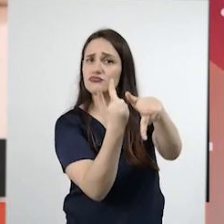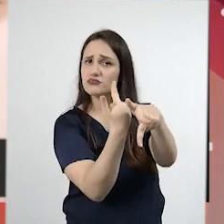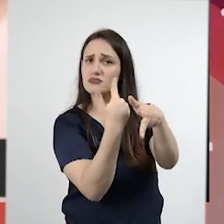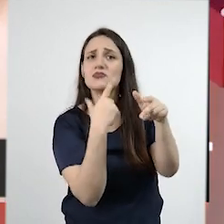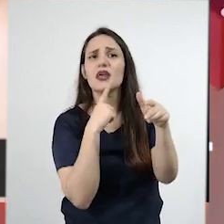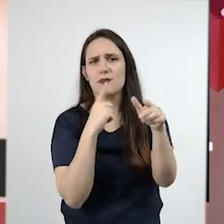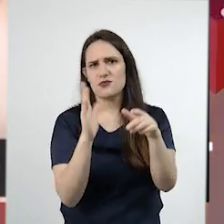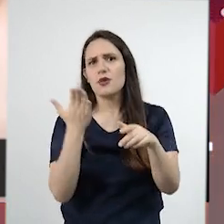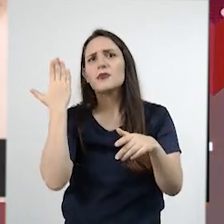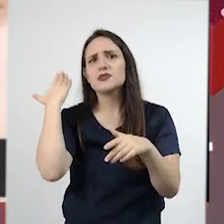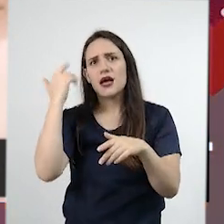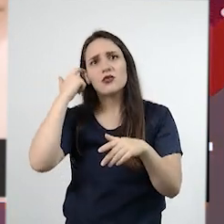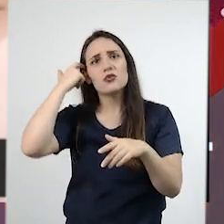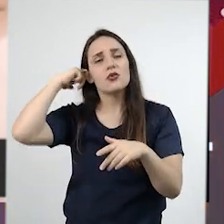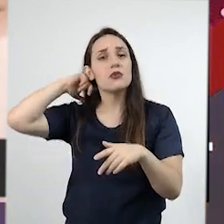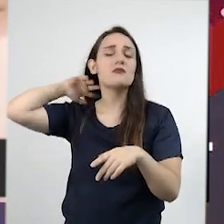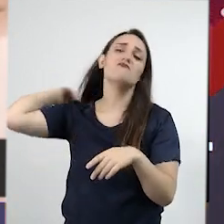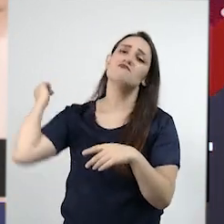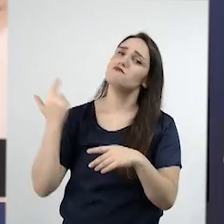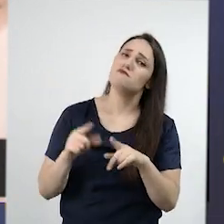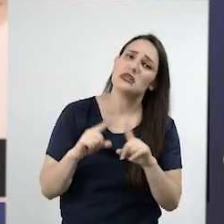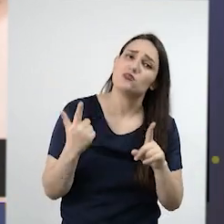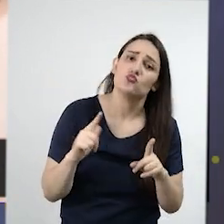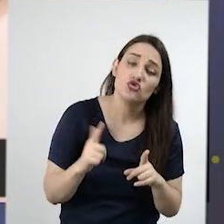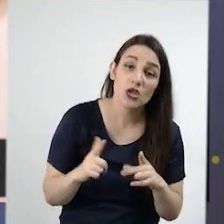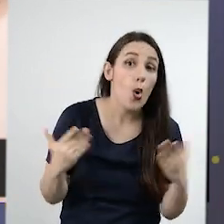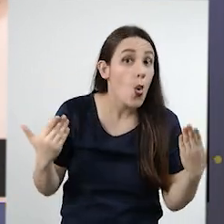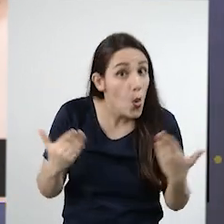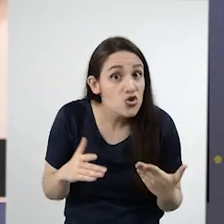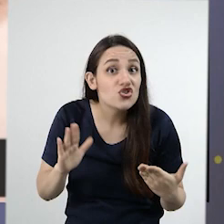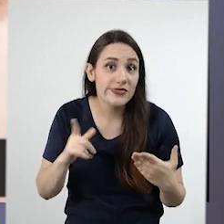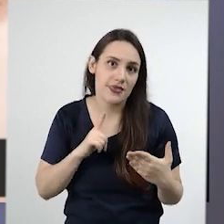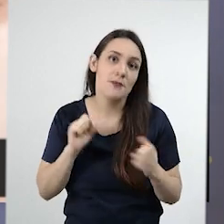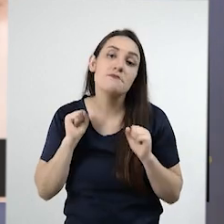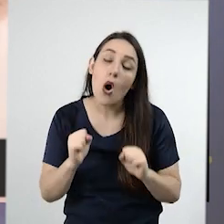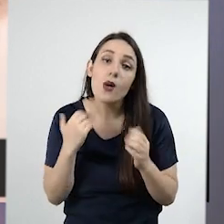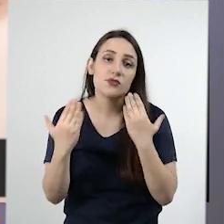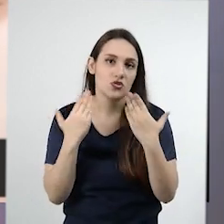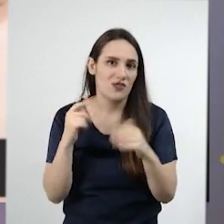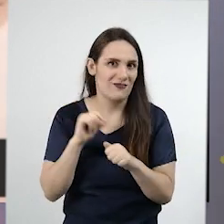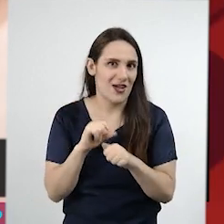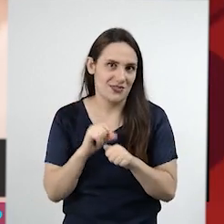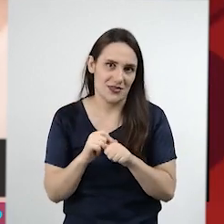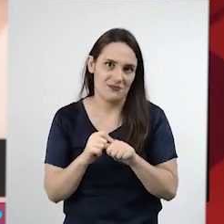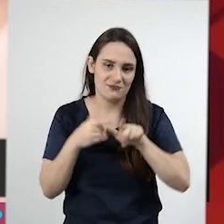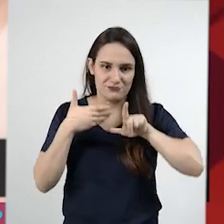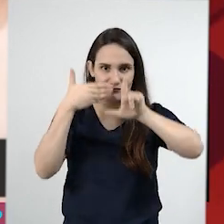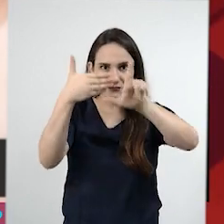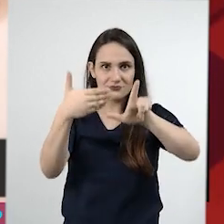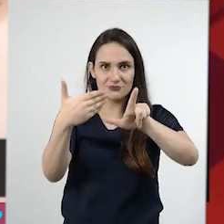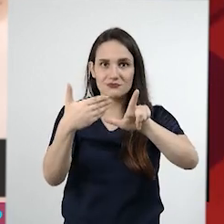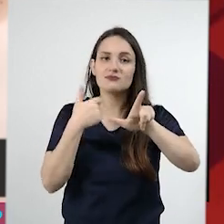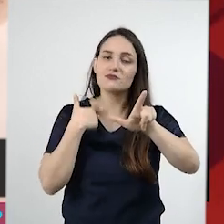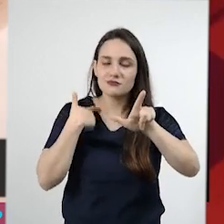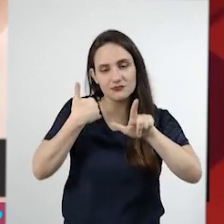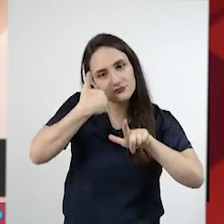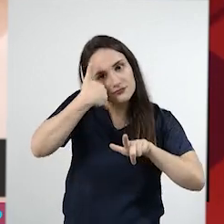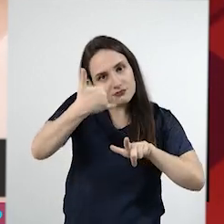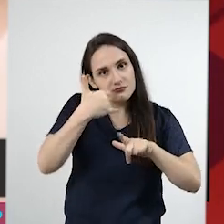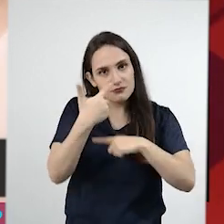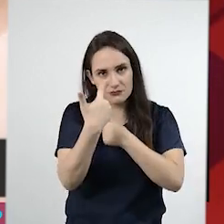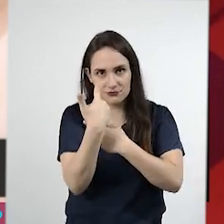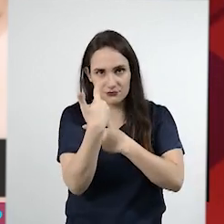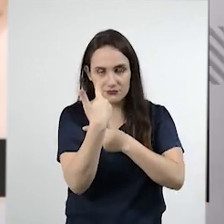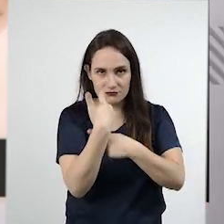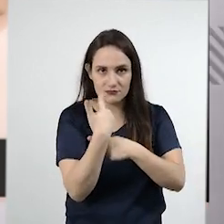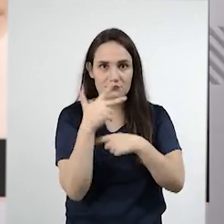antes, mas não era tão enfático tudo isso. Então, a gente vê que dá certo, que a gente consegue atender